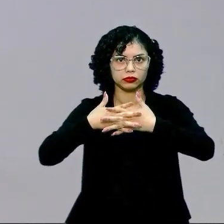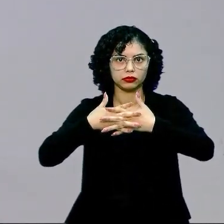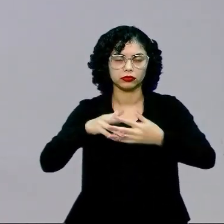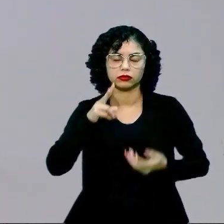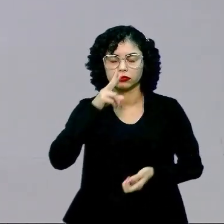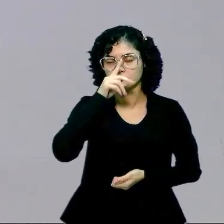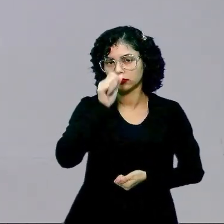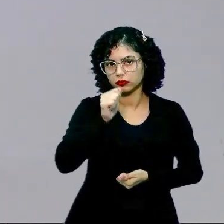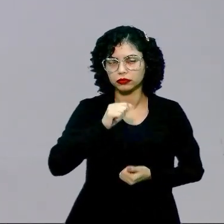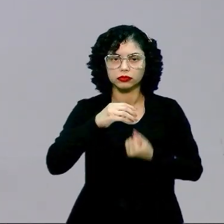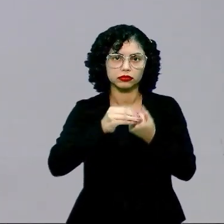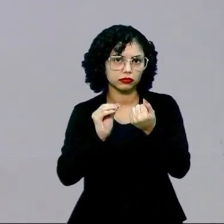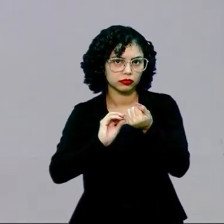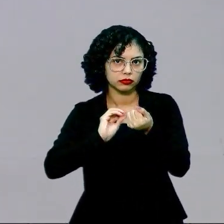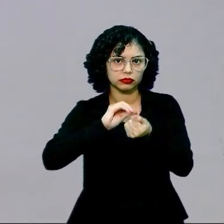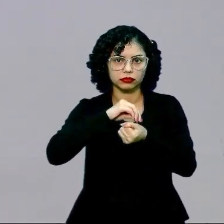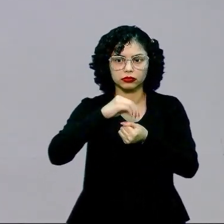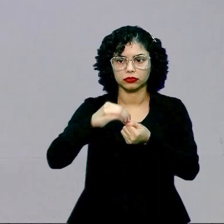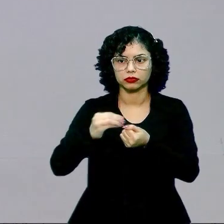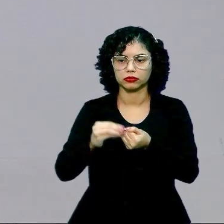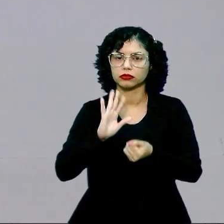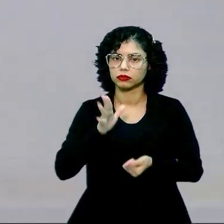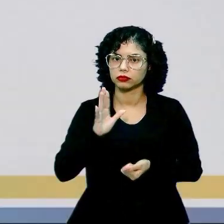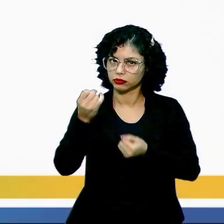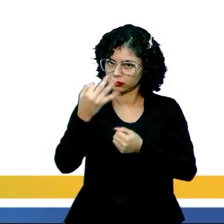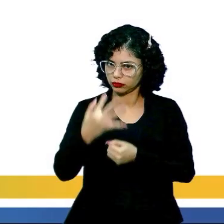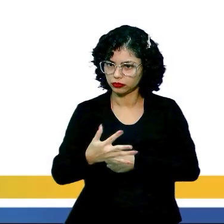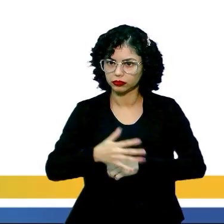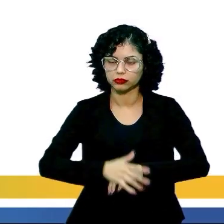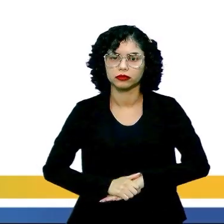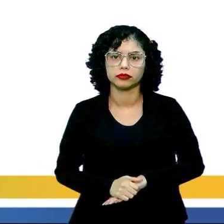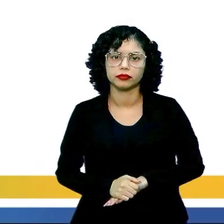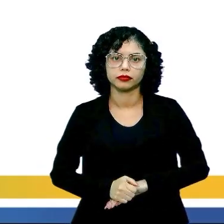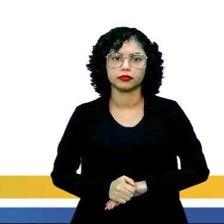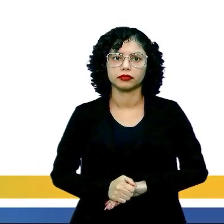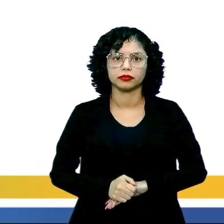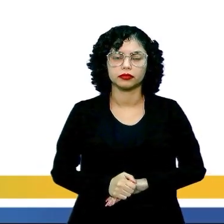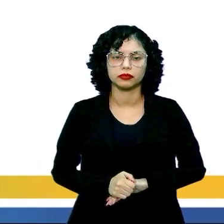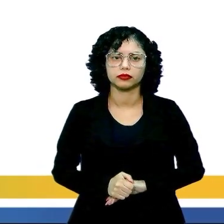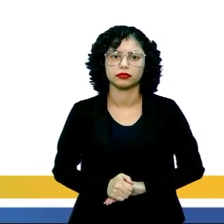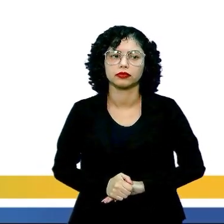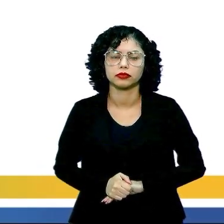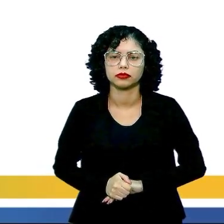Com as forças intermoleculares. Já já eu explico para vocês.